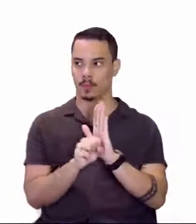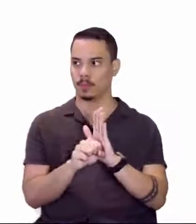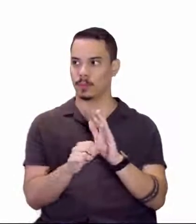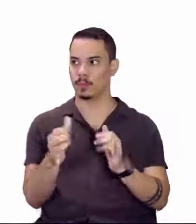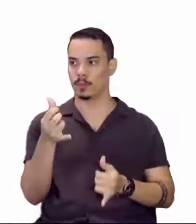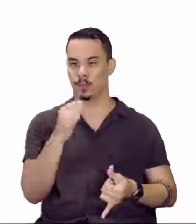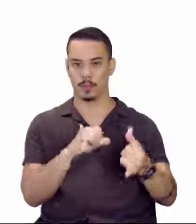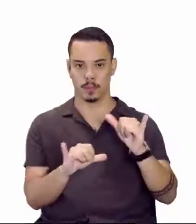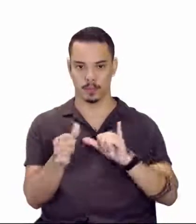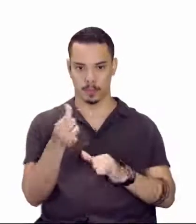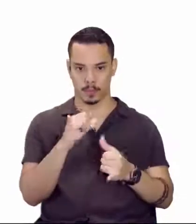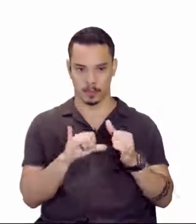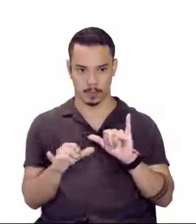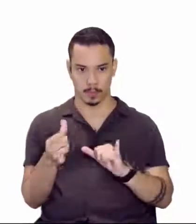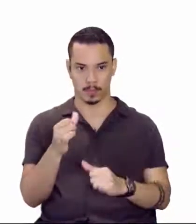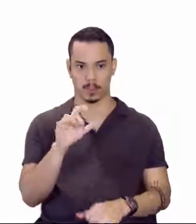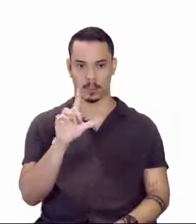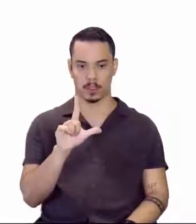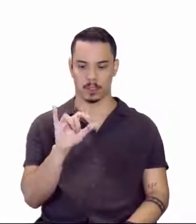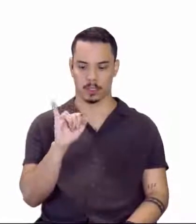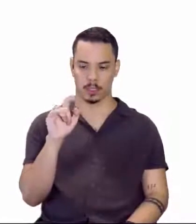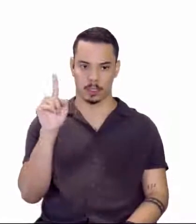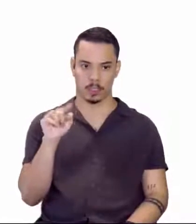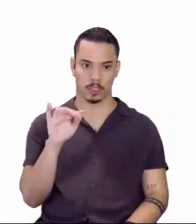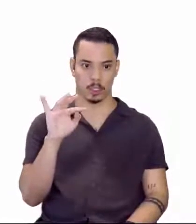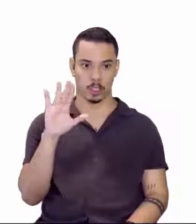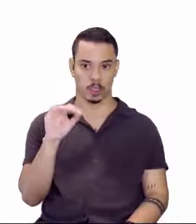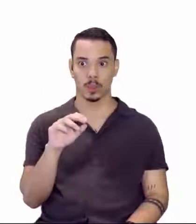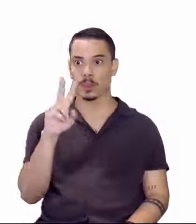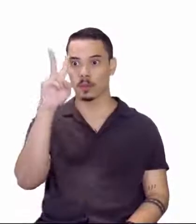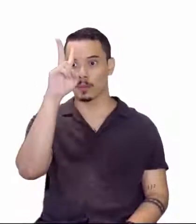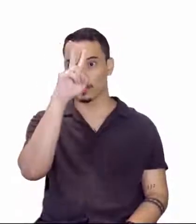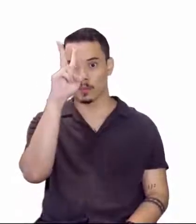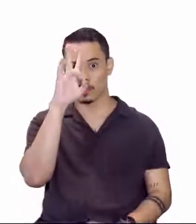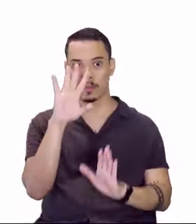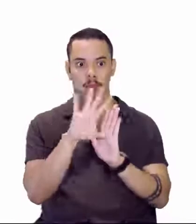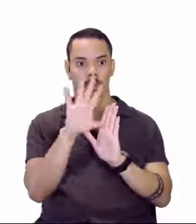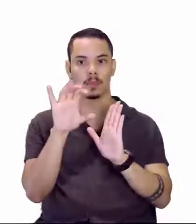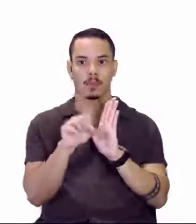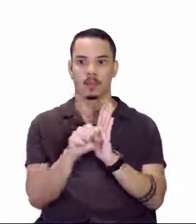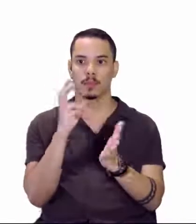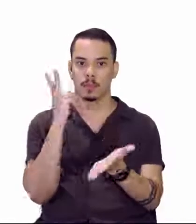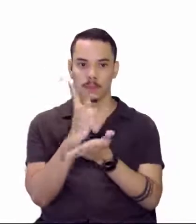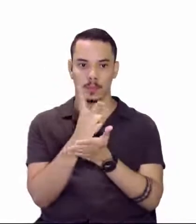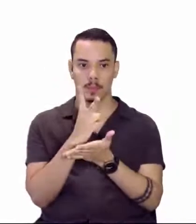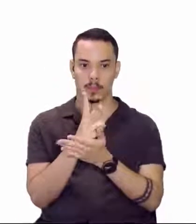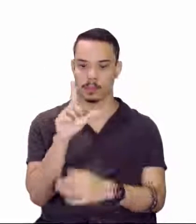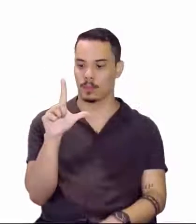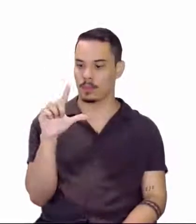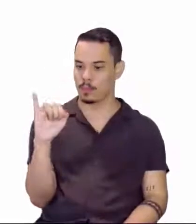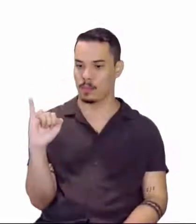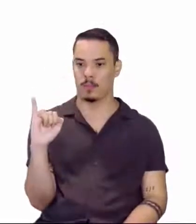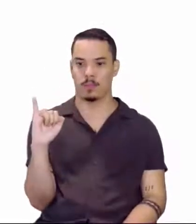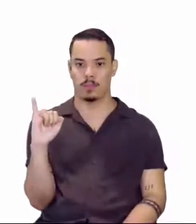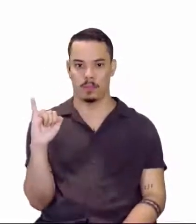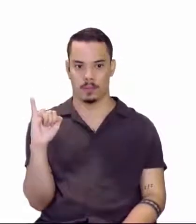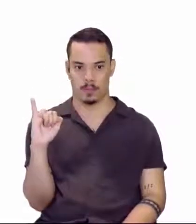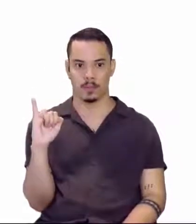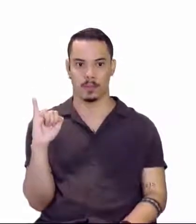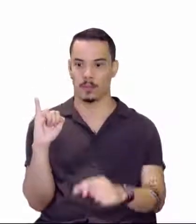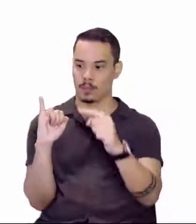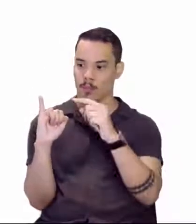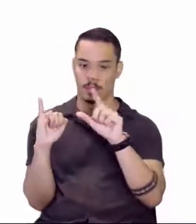lítio. Lembrando, sempre que tiver o símbolo do elemento químico escrito com 2 letras, a menor